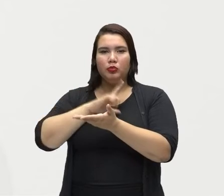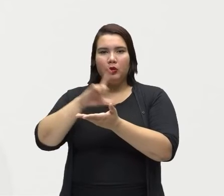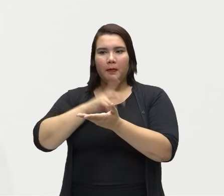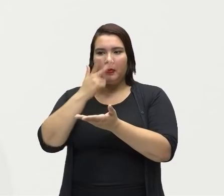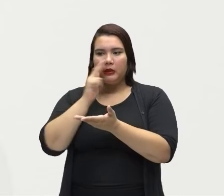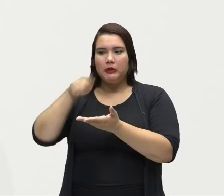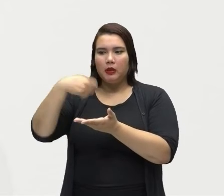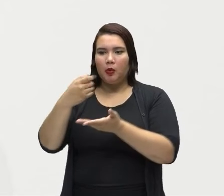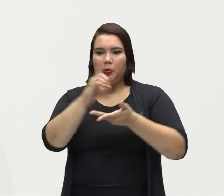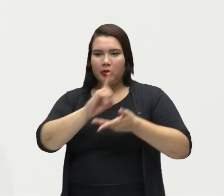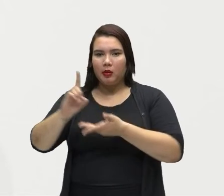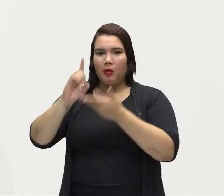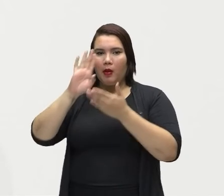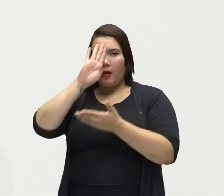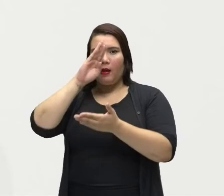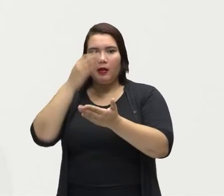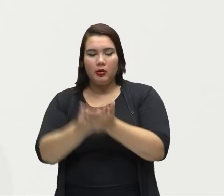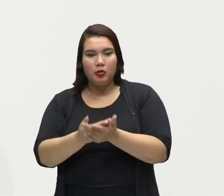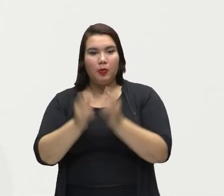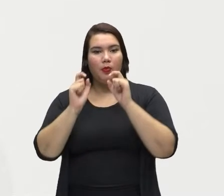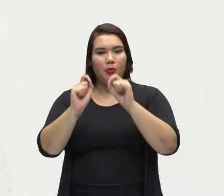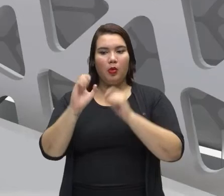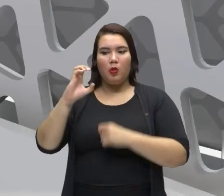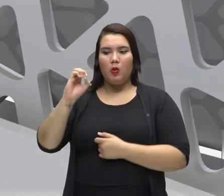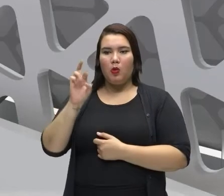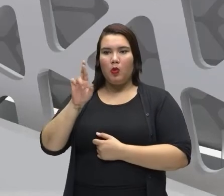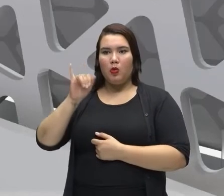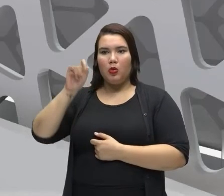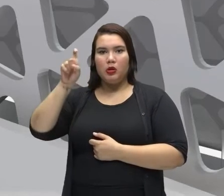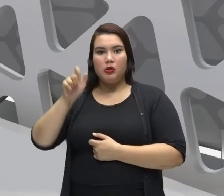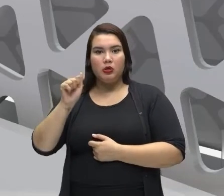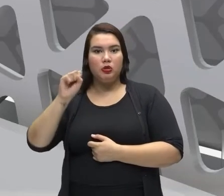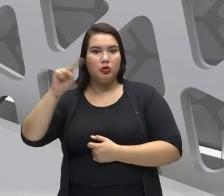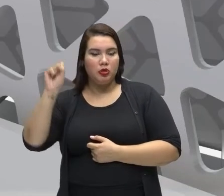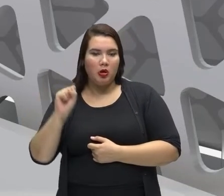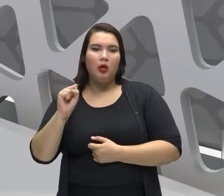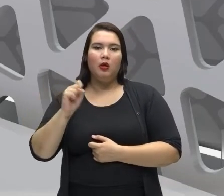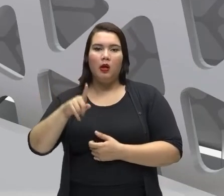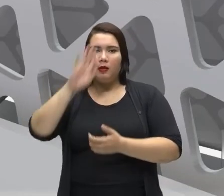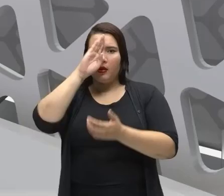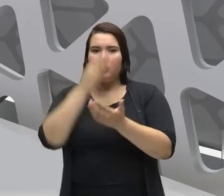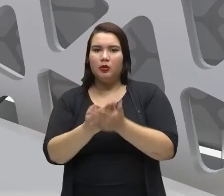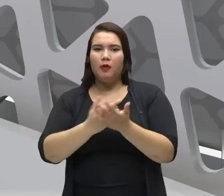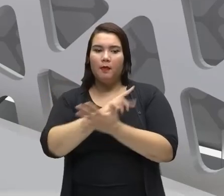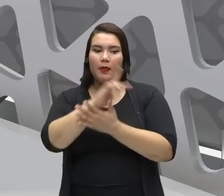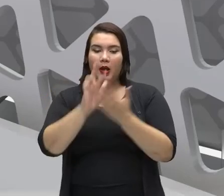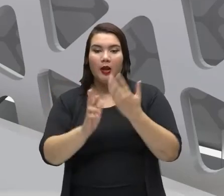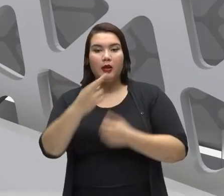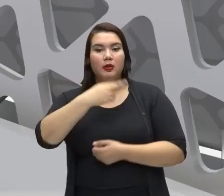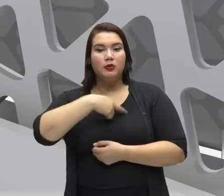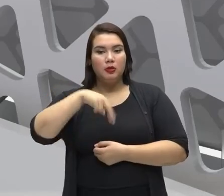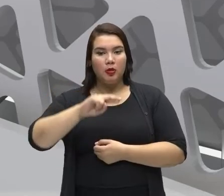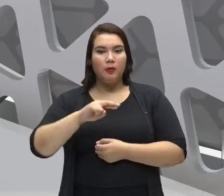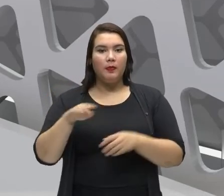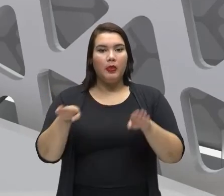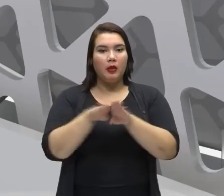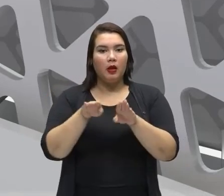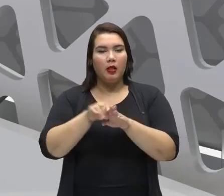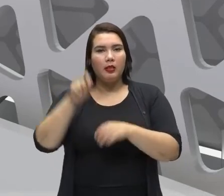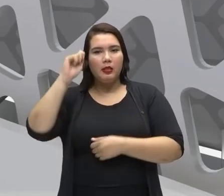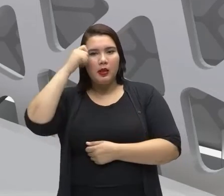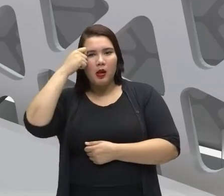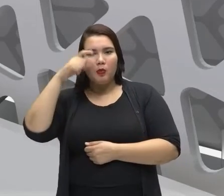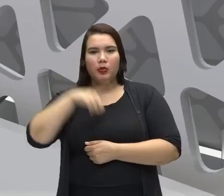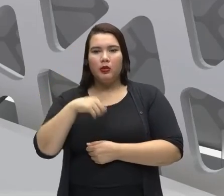iorubá acreditavam nas figuras dos deuses, eram povos politeístas, assim como os gregos, que tinham seus